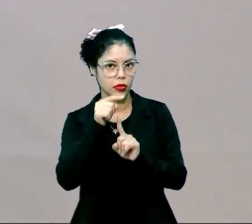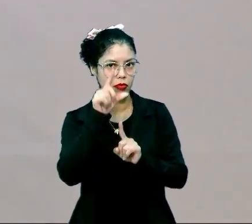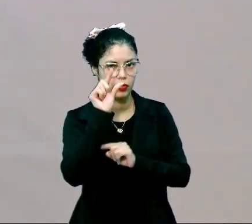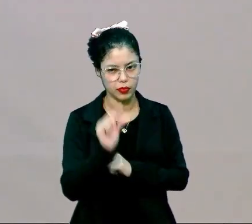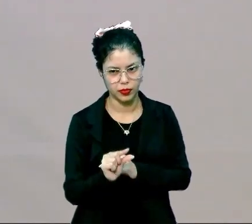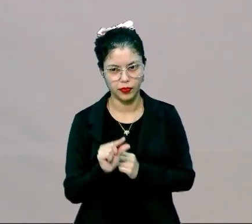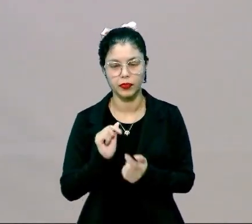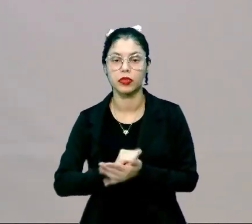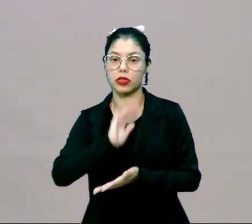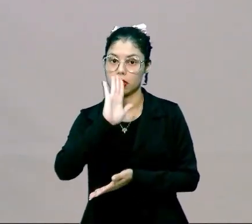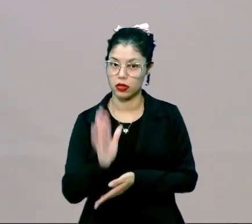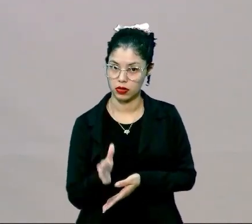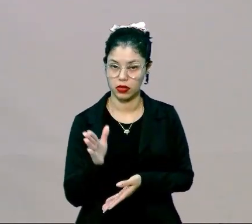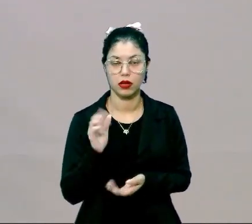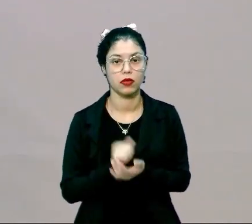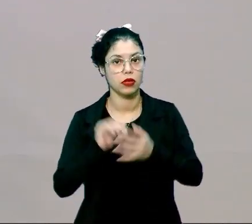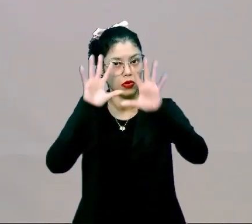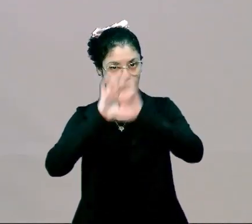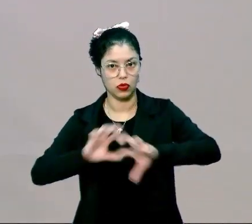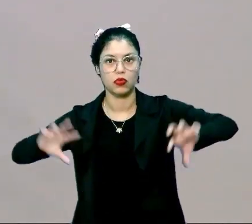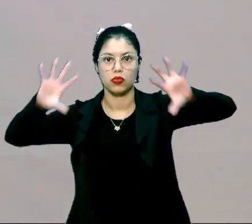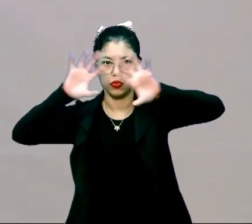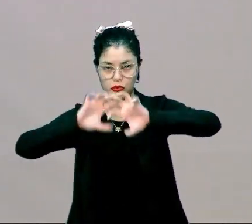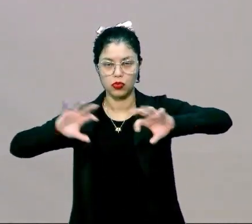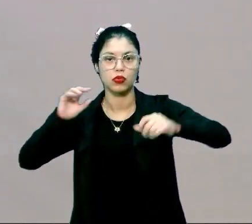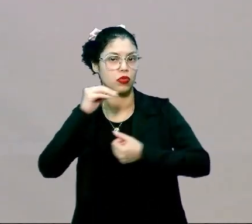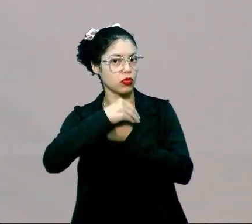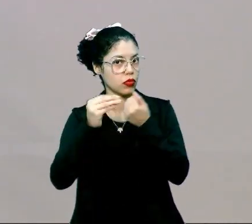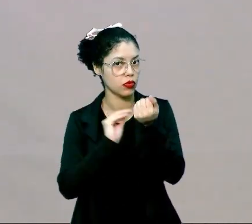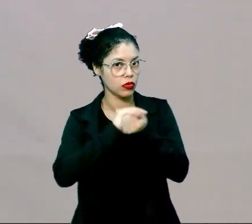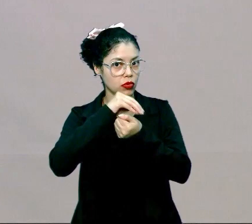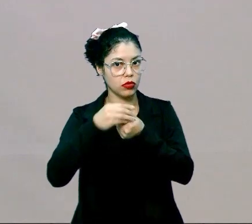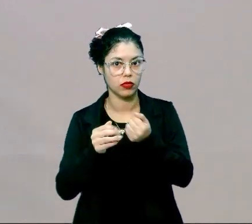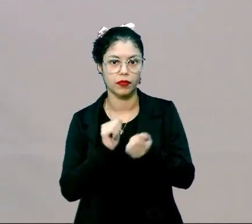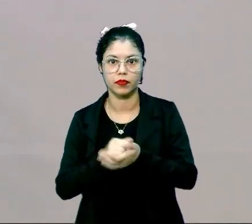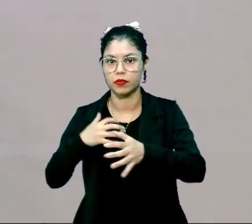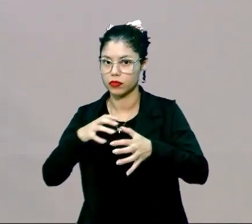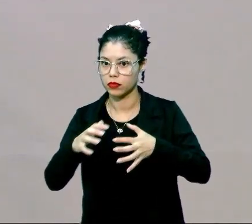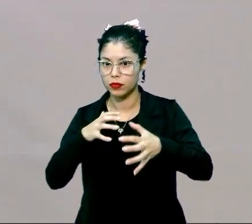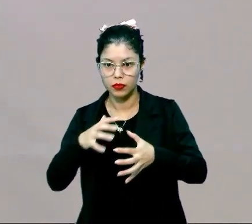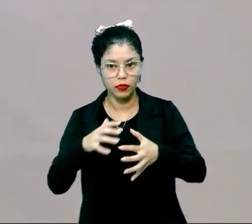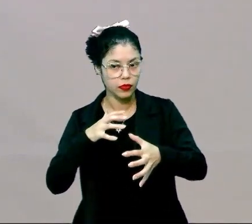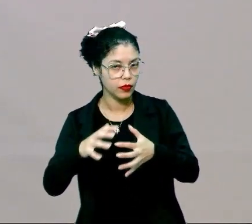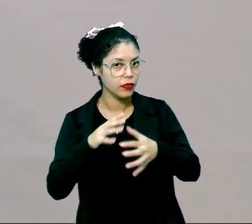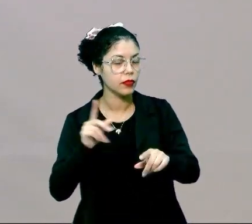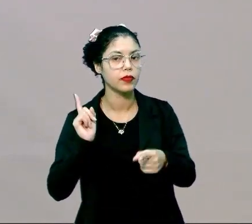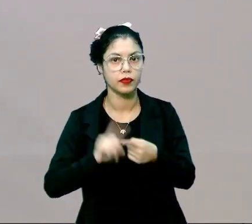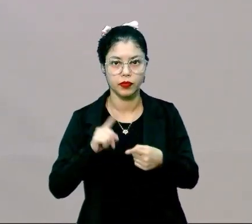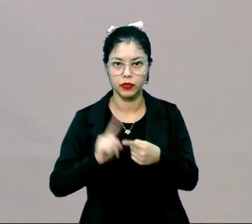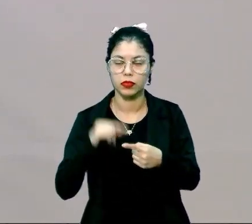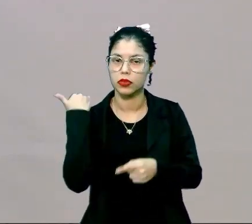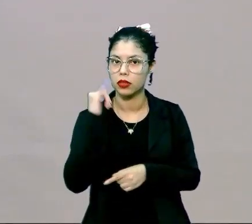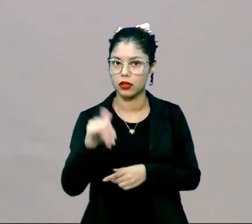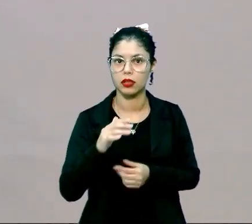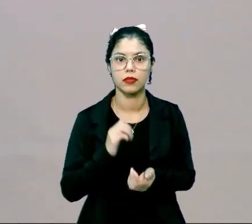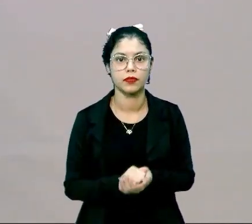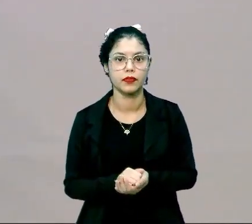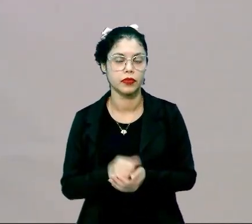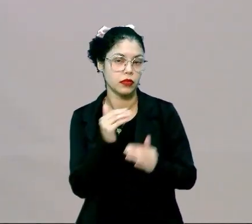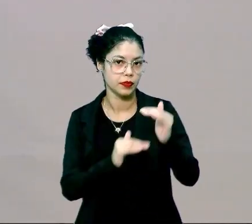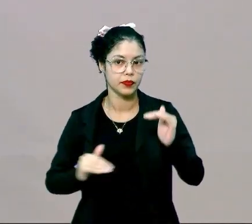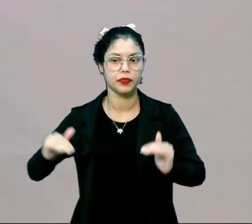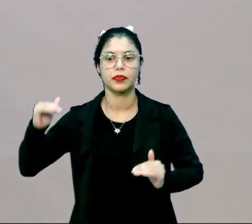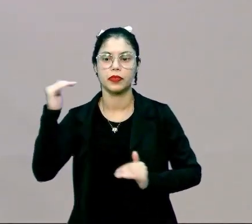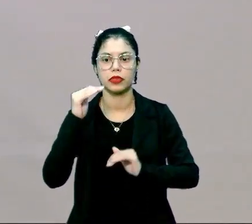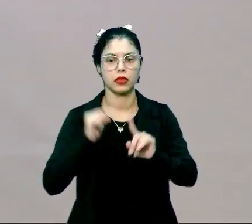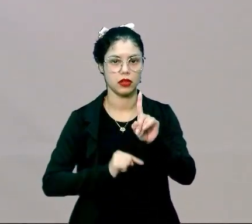baixa. Já no estado de vapor, no estado gasoso, as moléculas elas estão extremamente agitadas porque a energia cinética é